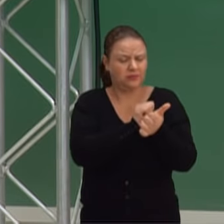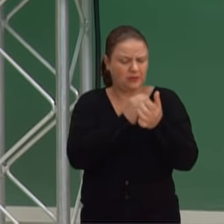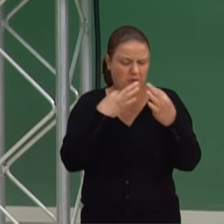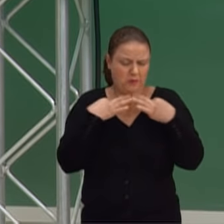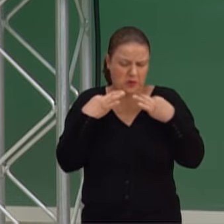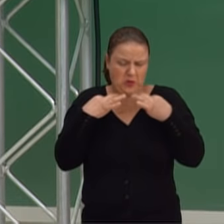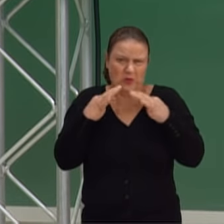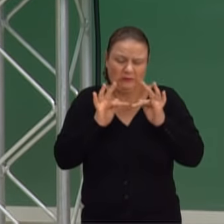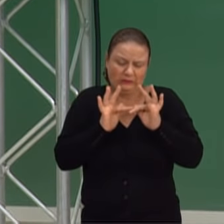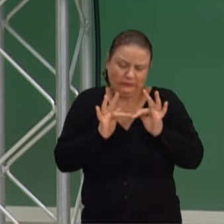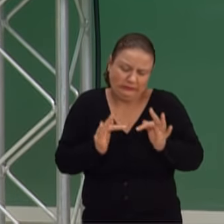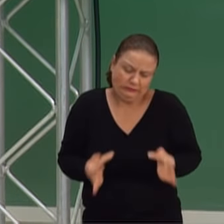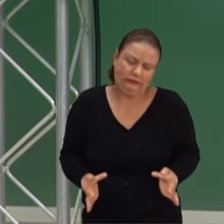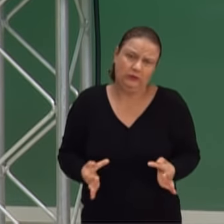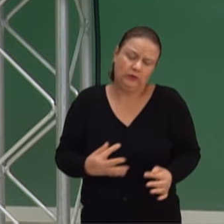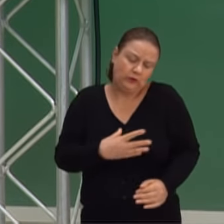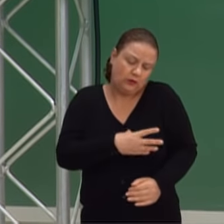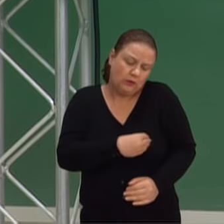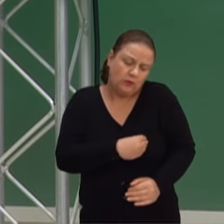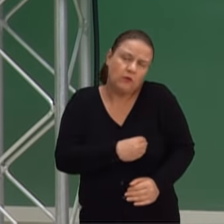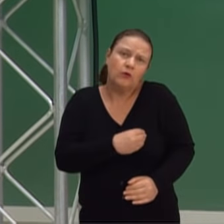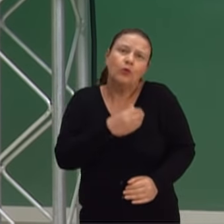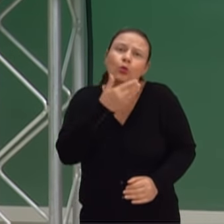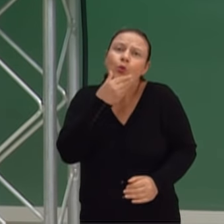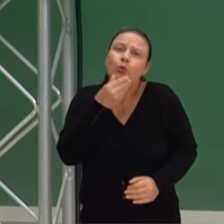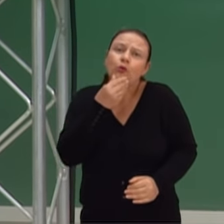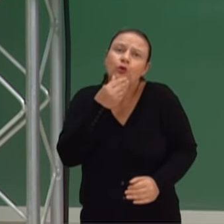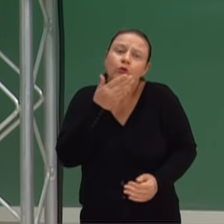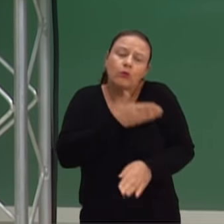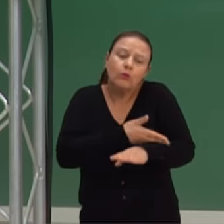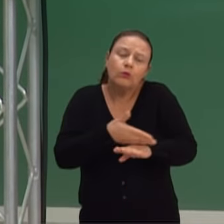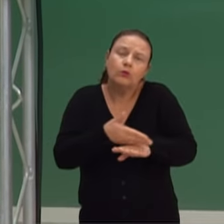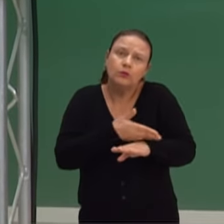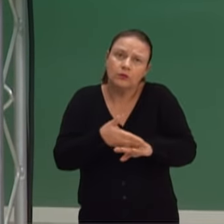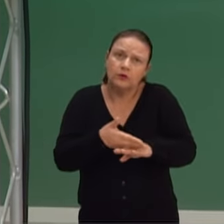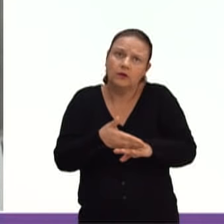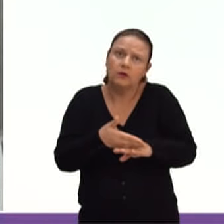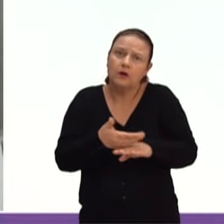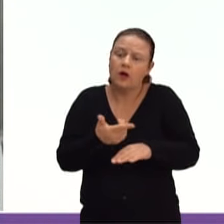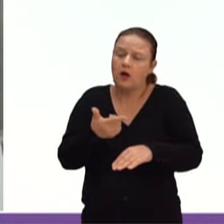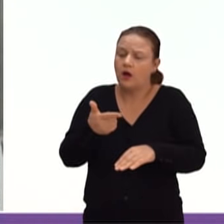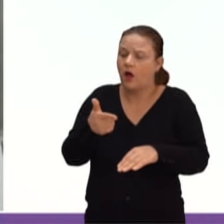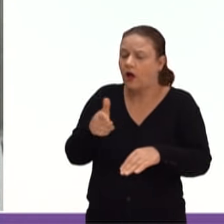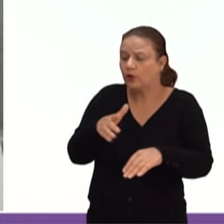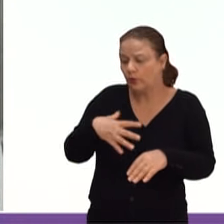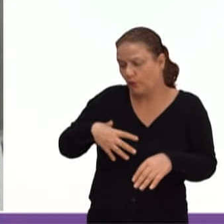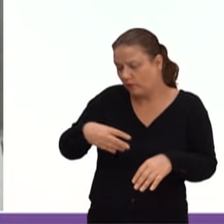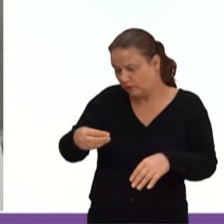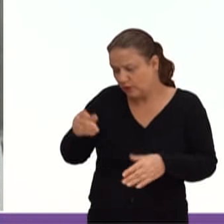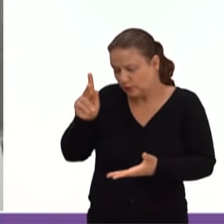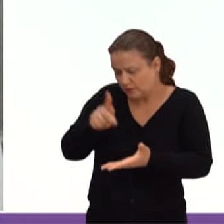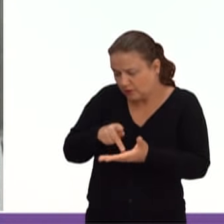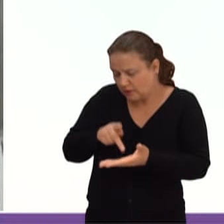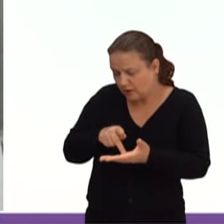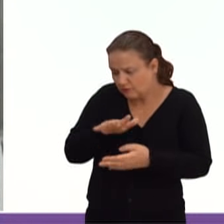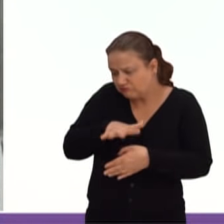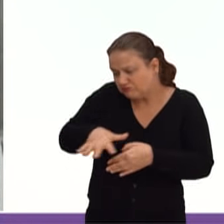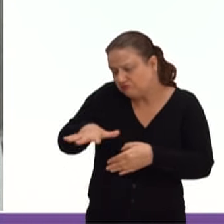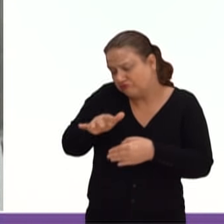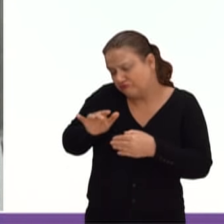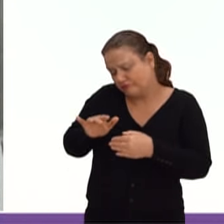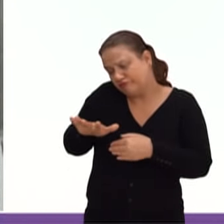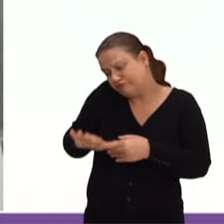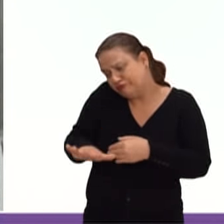muito boas, amamentando um menino branco, enquanto o provável filho dela está no chão aqui. Então você tem esse trabalho